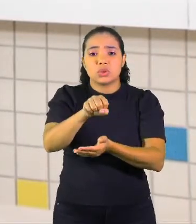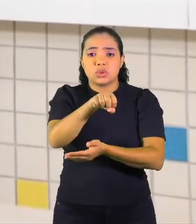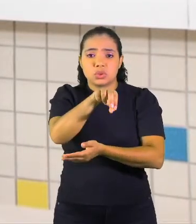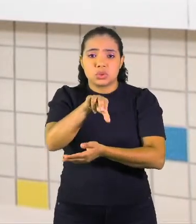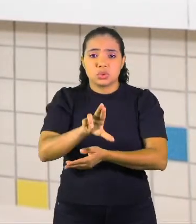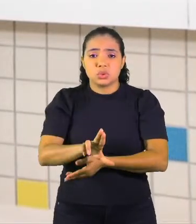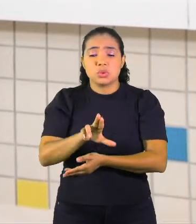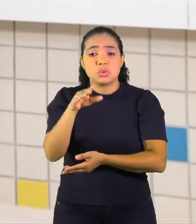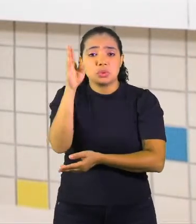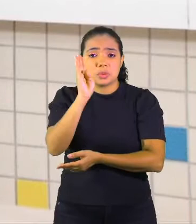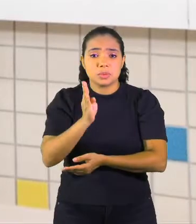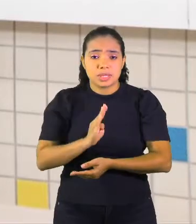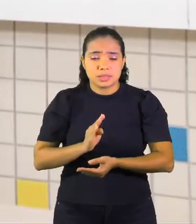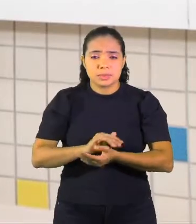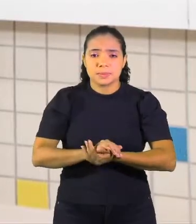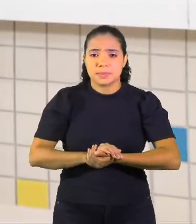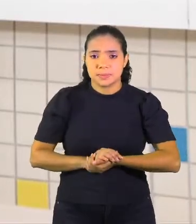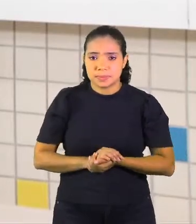do Brasil.